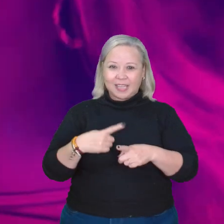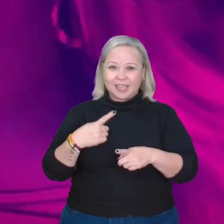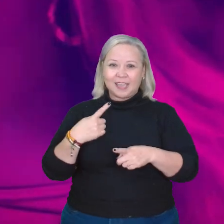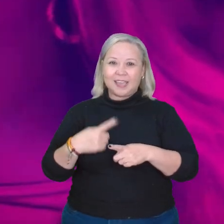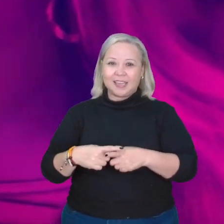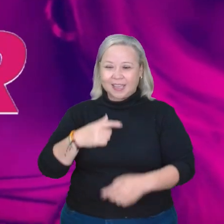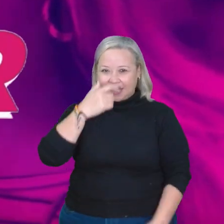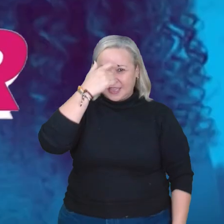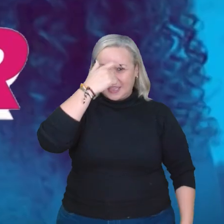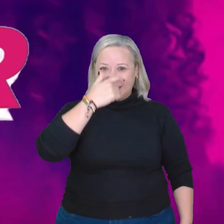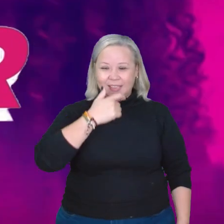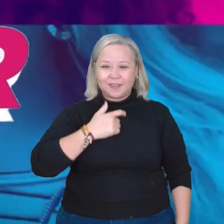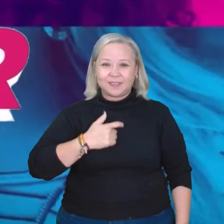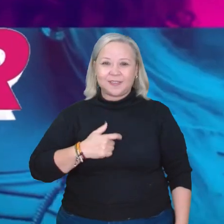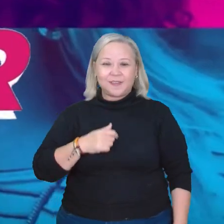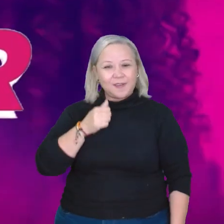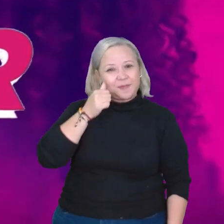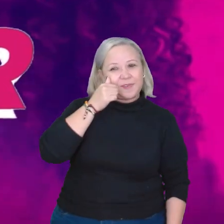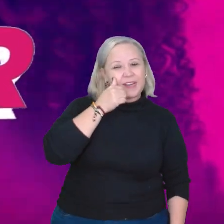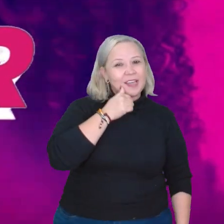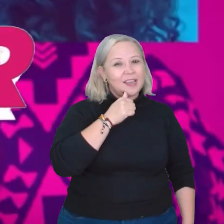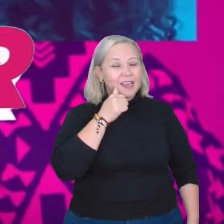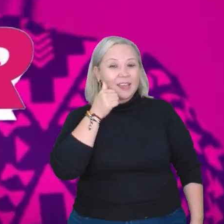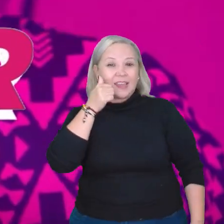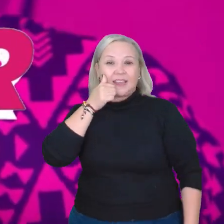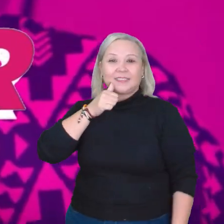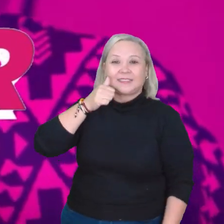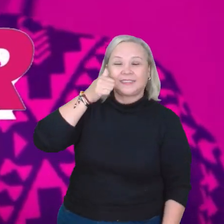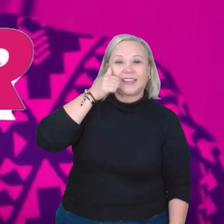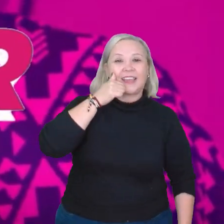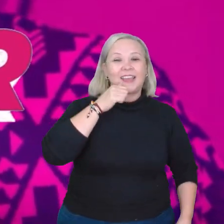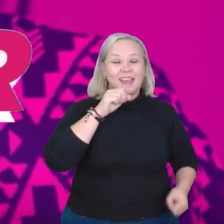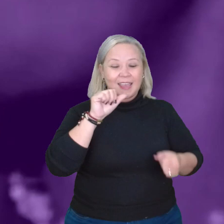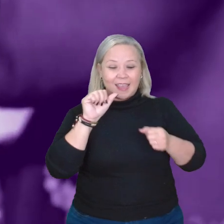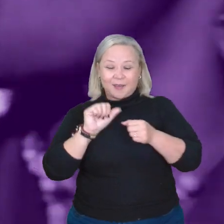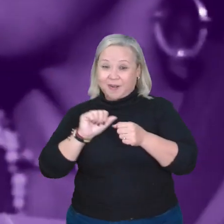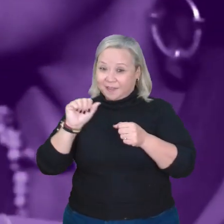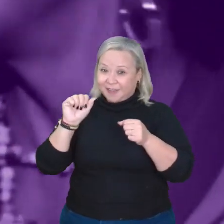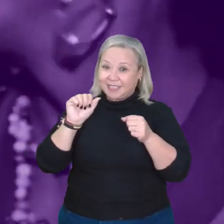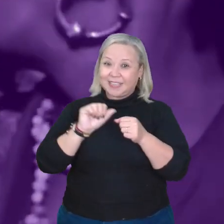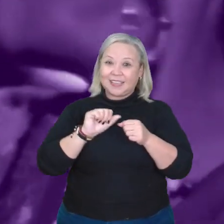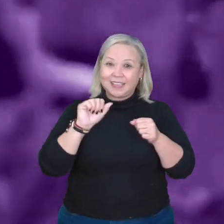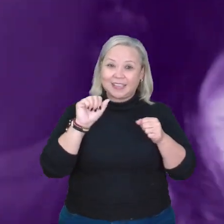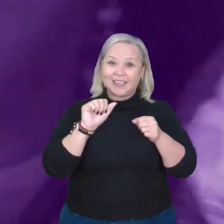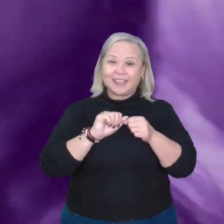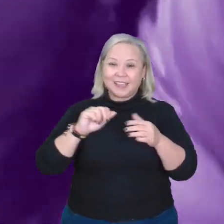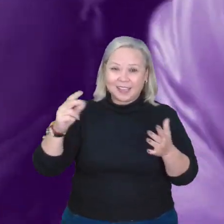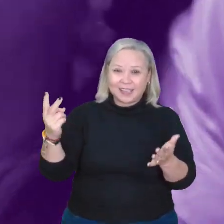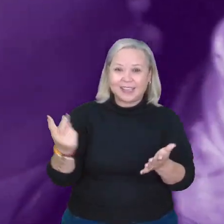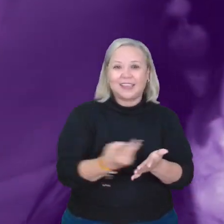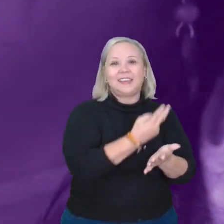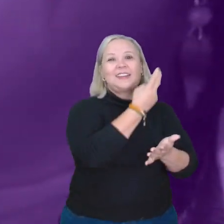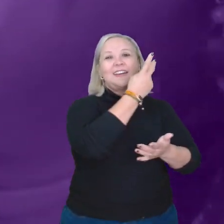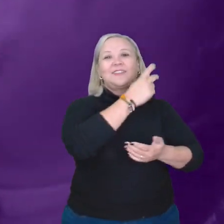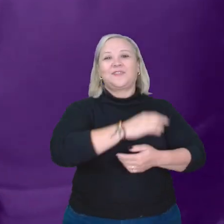Porque eu sou mulher pra fazer